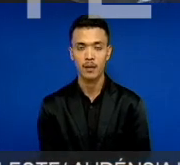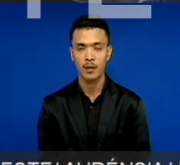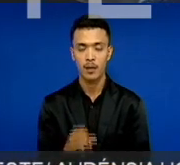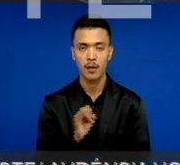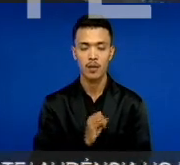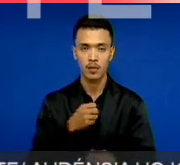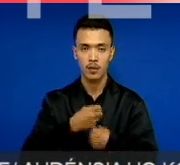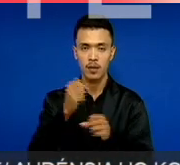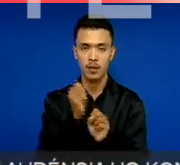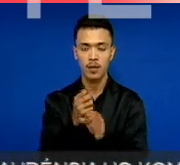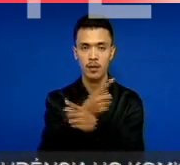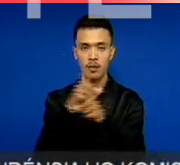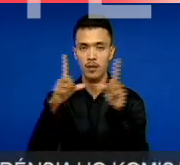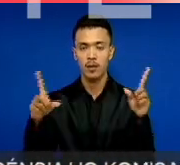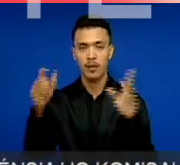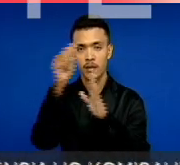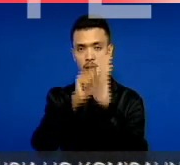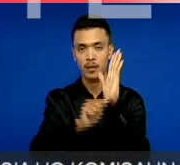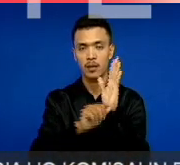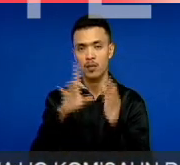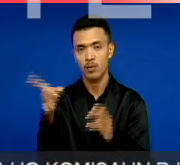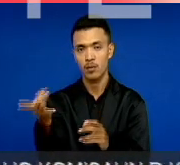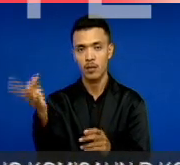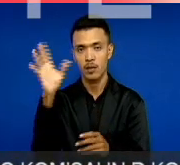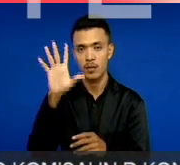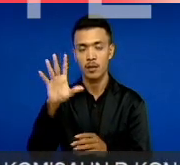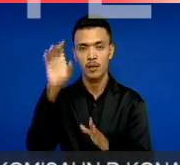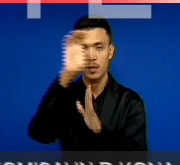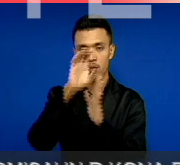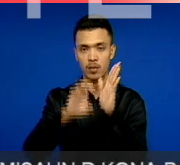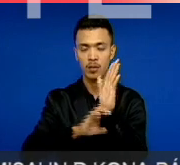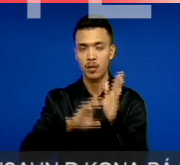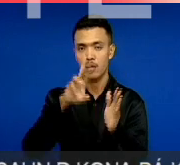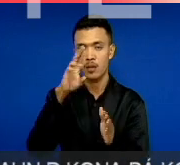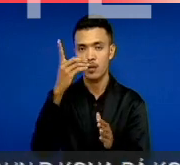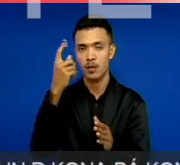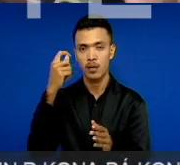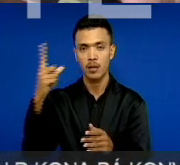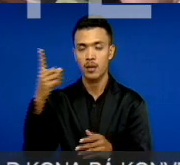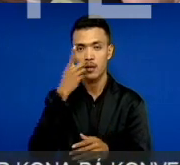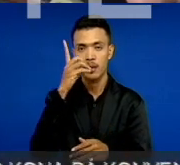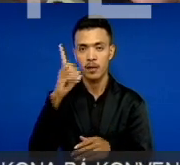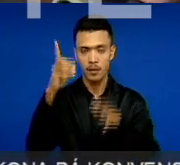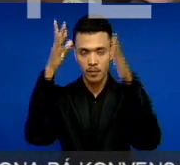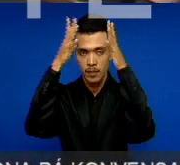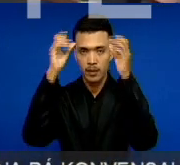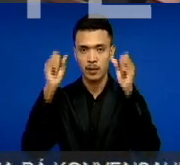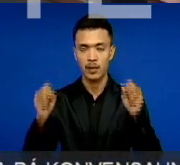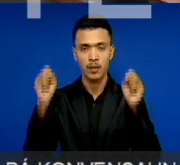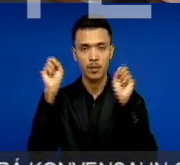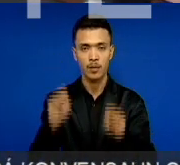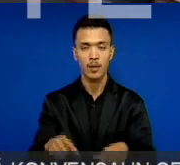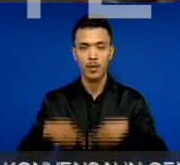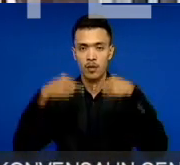ao serralo, indulto. E a artigo, o alunulo recém-lima, Constituição RDTL, cita catac. Presidente da República Magbele